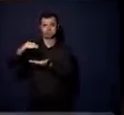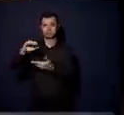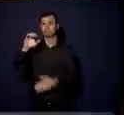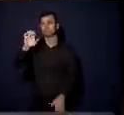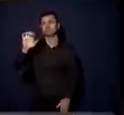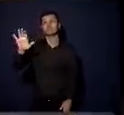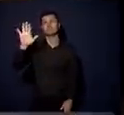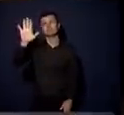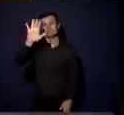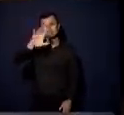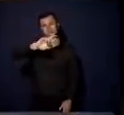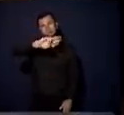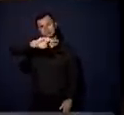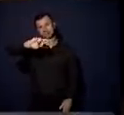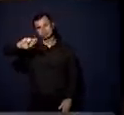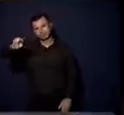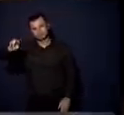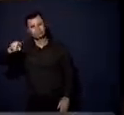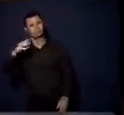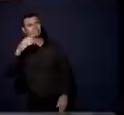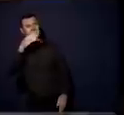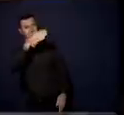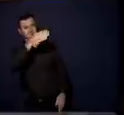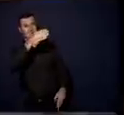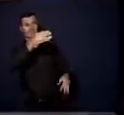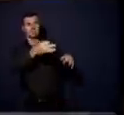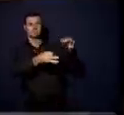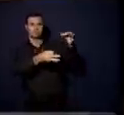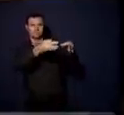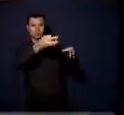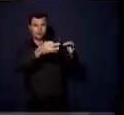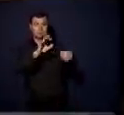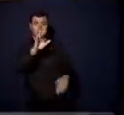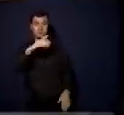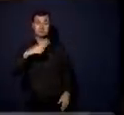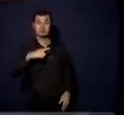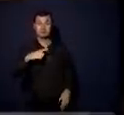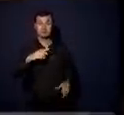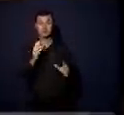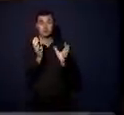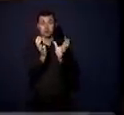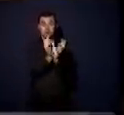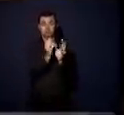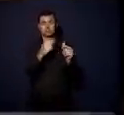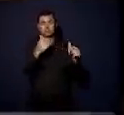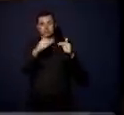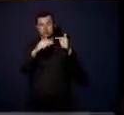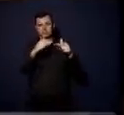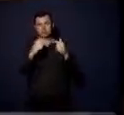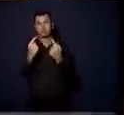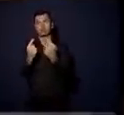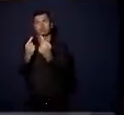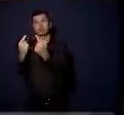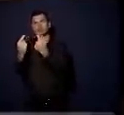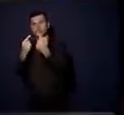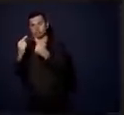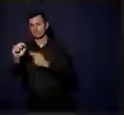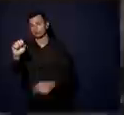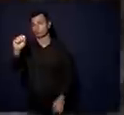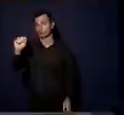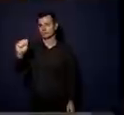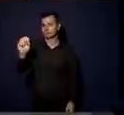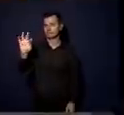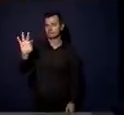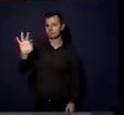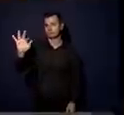estados estão com vários recorrer a justiça mas tem um grupo de trabalho que me parece com um bom diálogo no STF inclusive com o ministério da fazenda